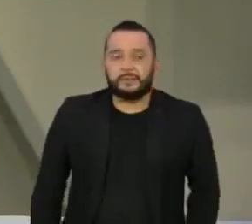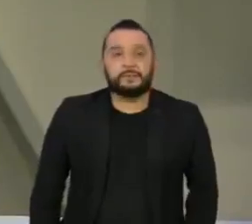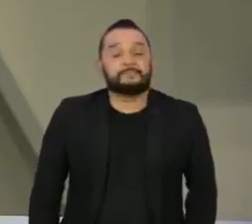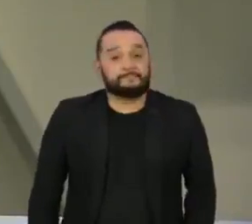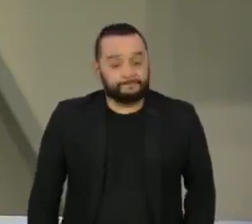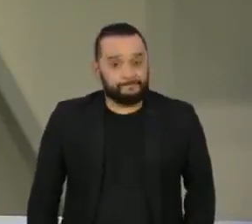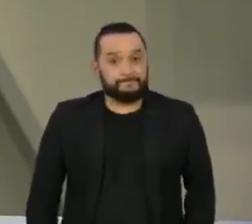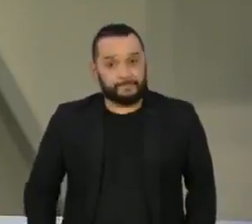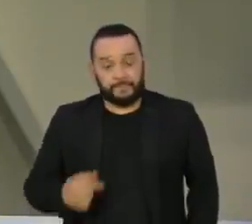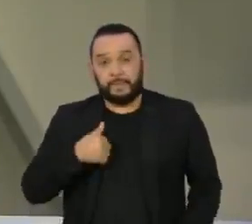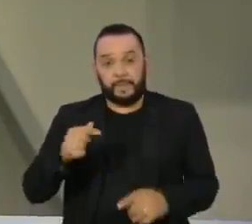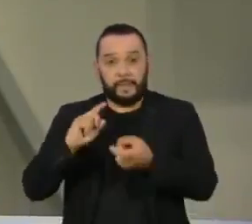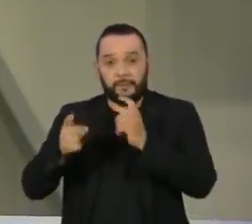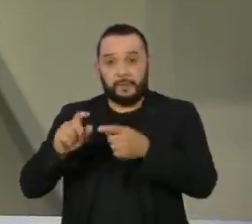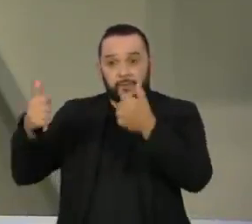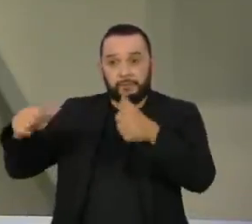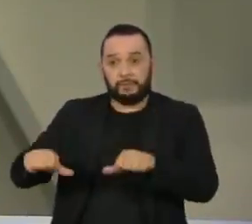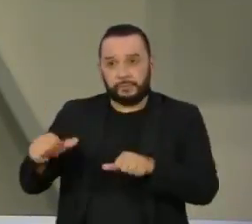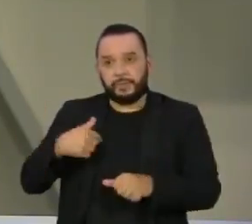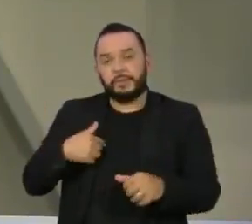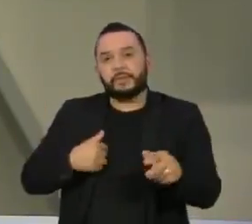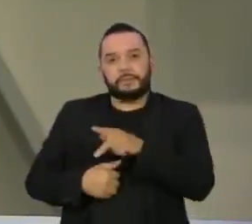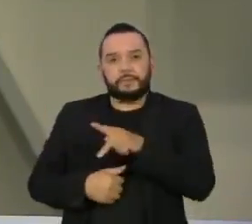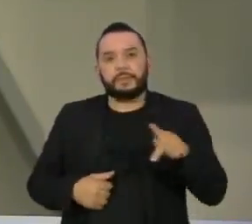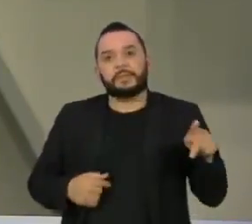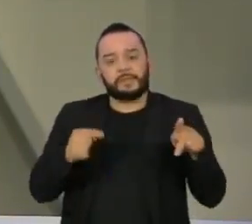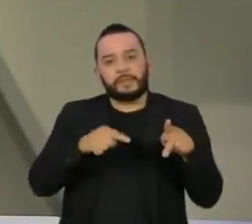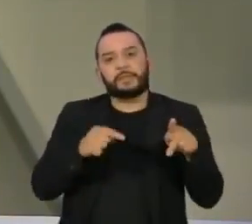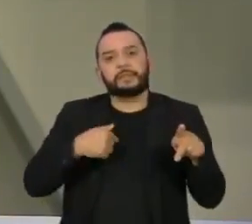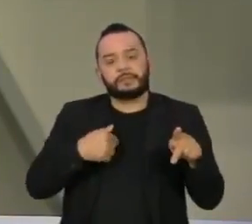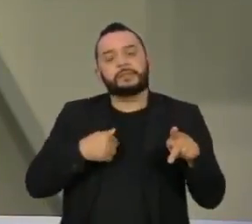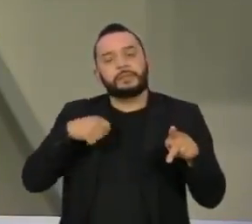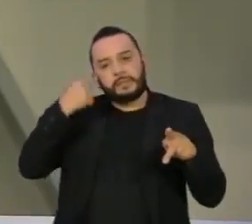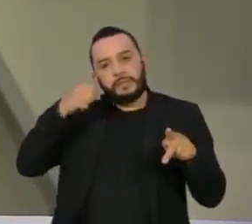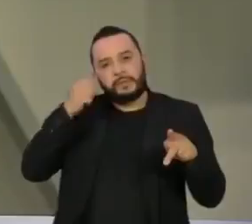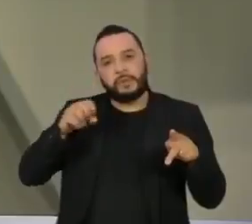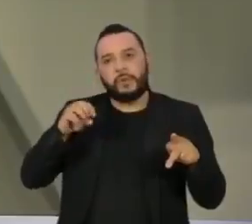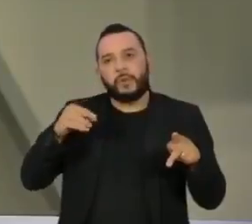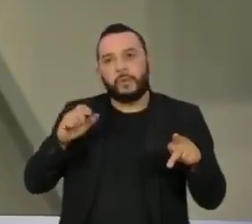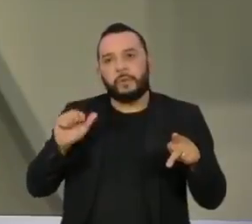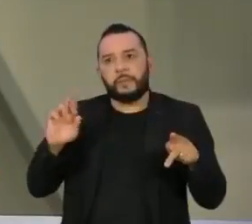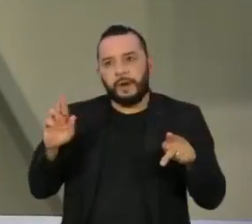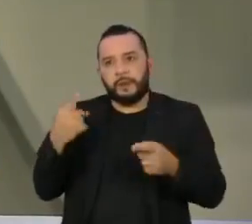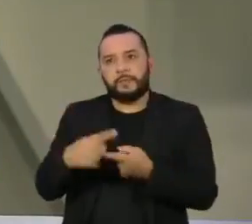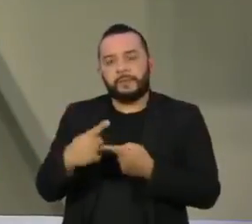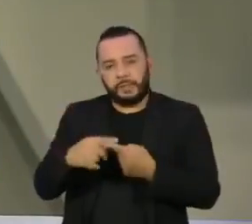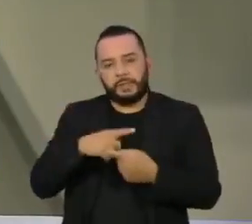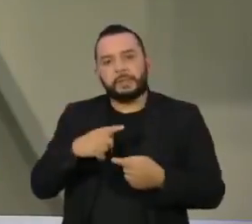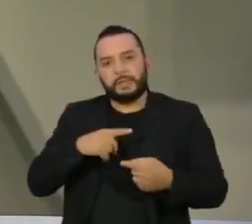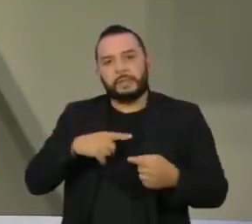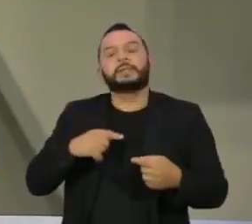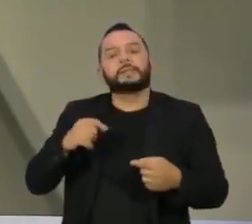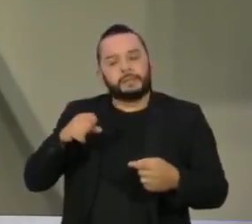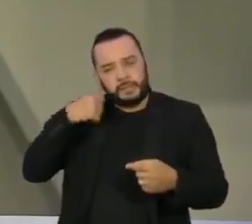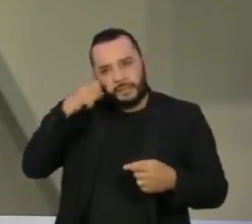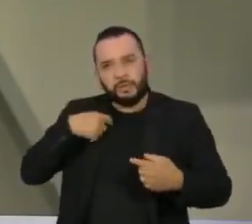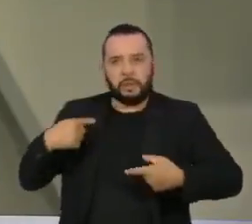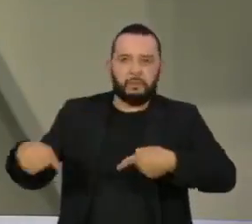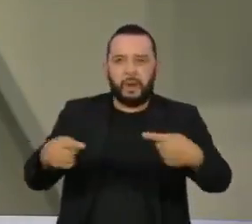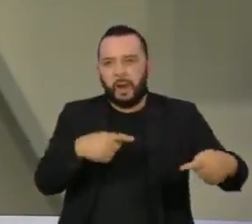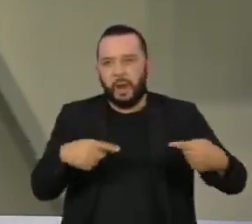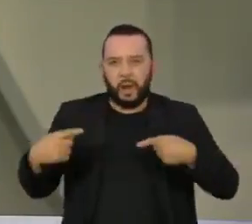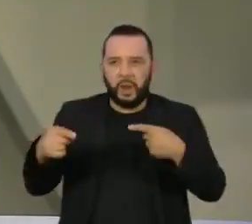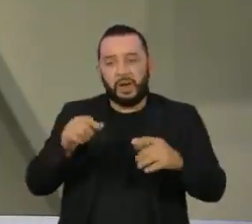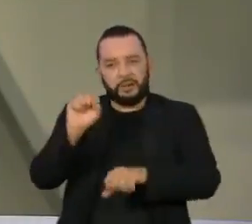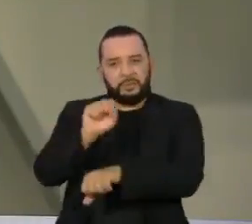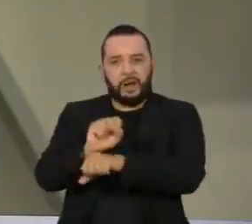Olha, a sessão foi suspensa agora há pouco pelo presidente, o senador Omar Aziz, depois de um bate-boca entre os senadores. Na tarde de